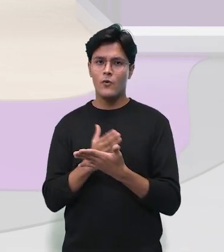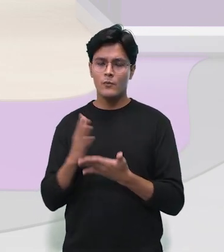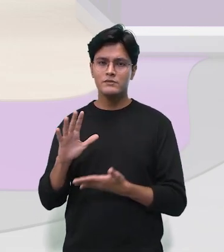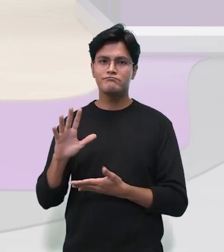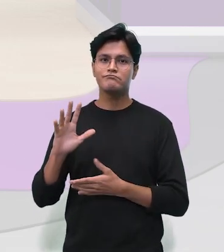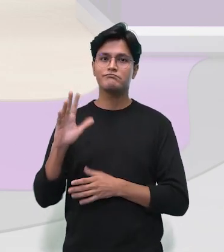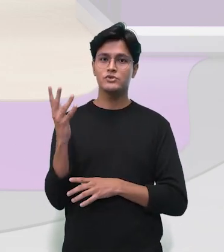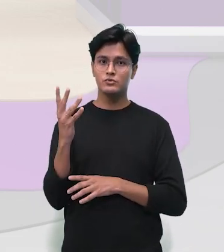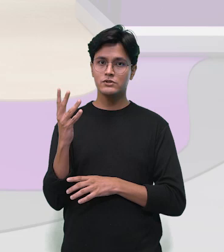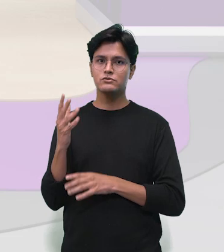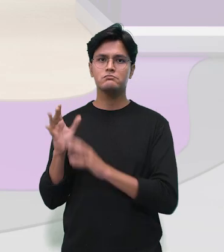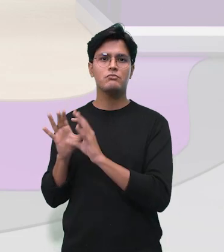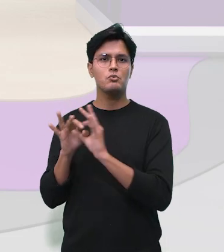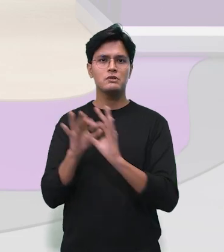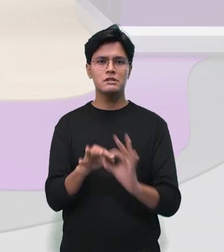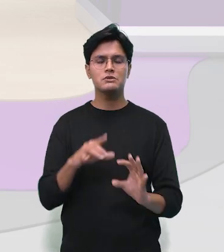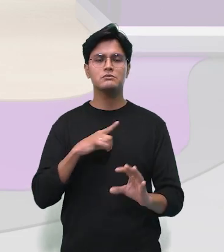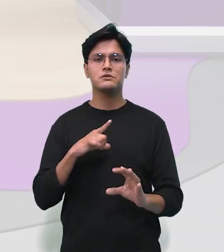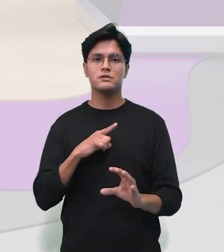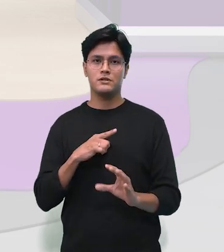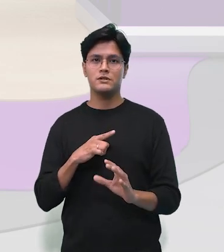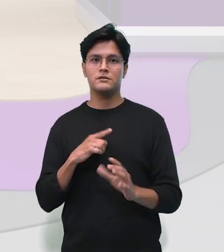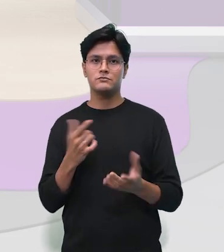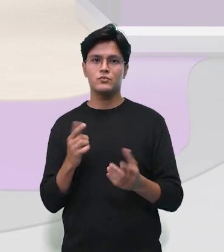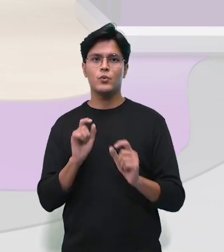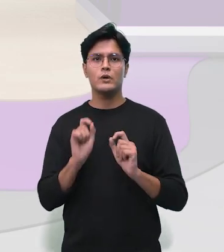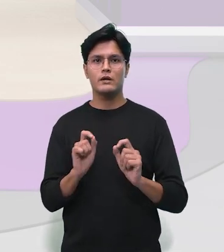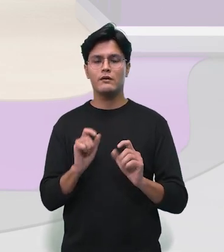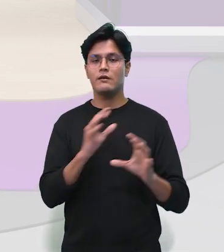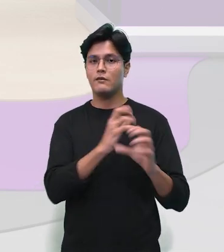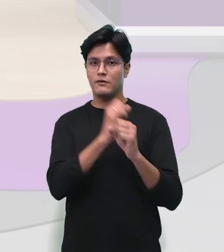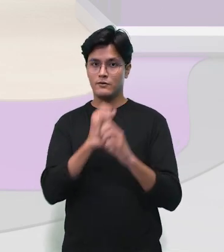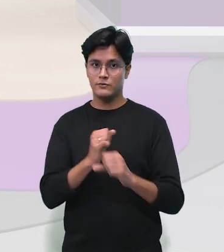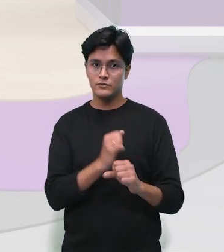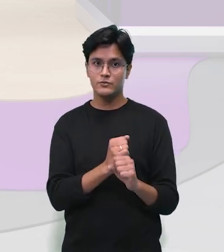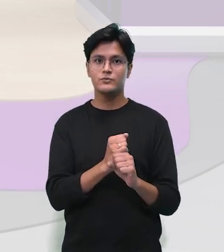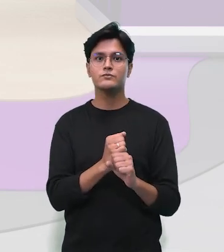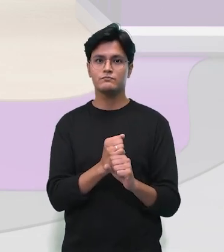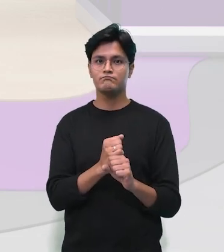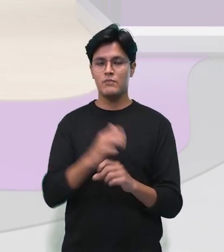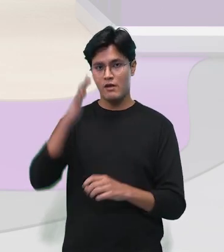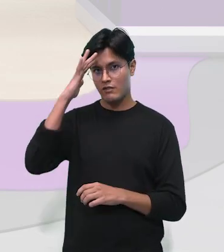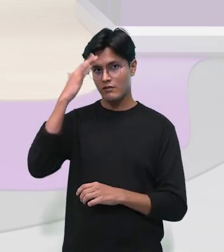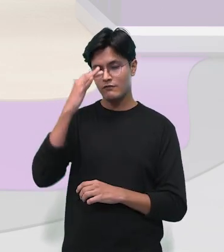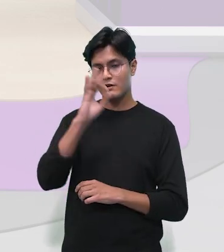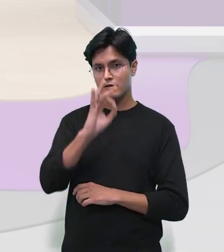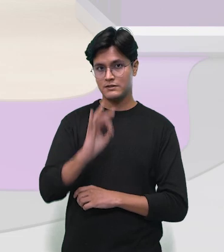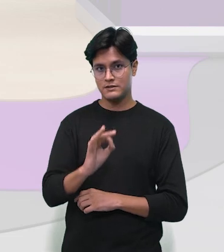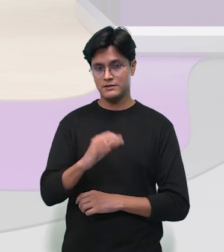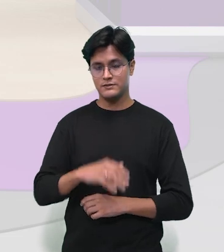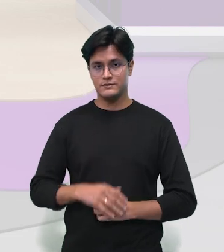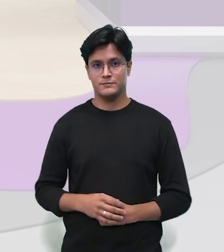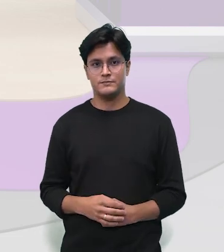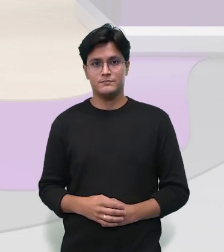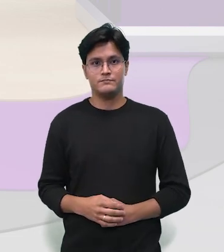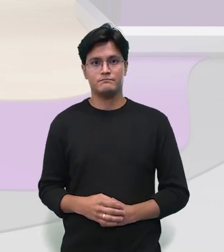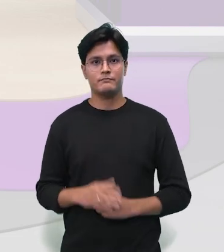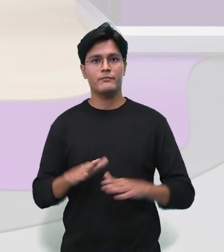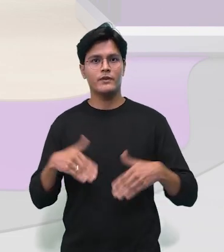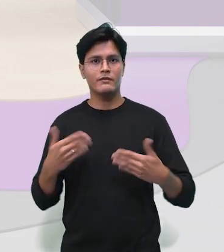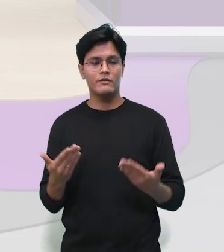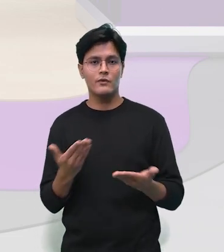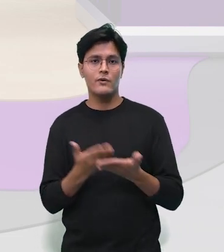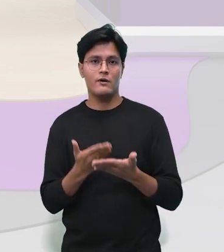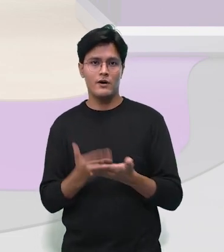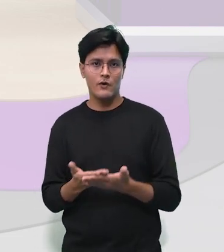a gente pode encontrar para a resolução do cálculo de porcentagem. Na nossa última aula eu falava